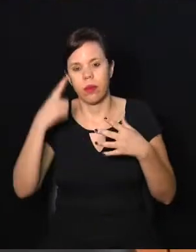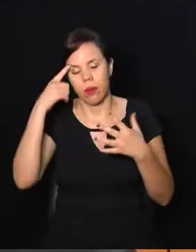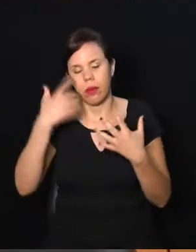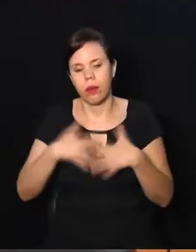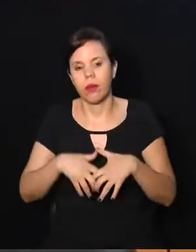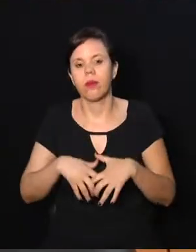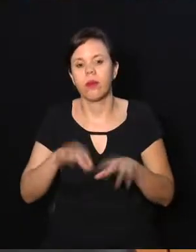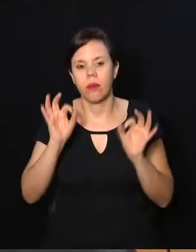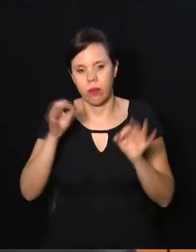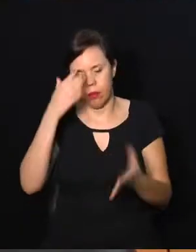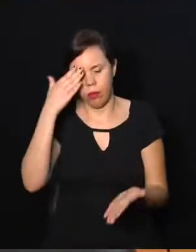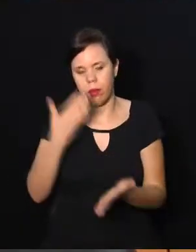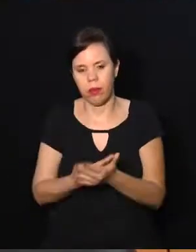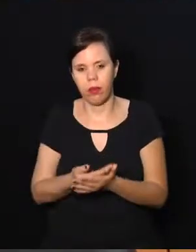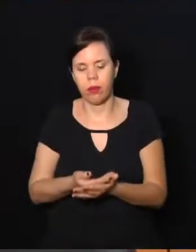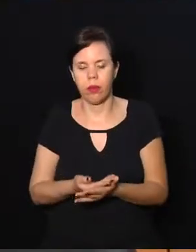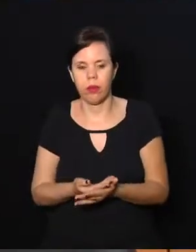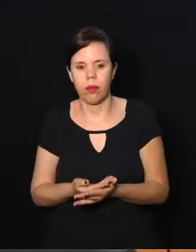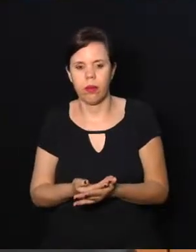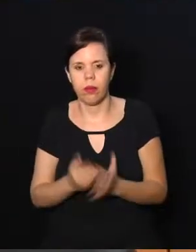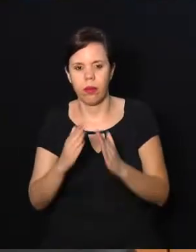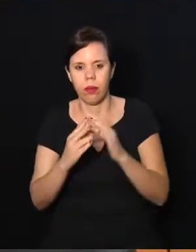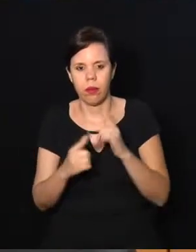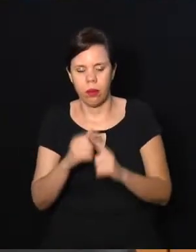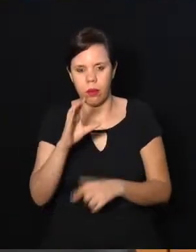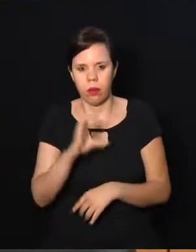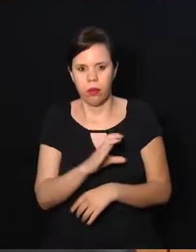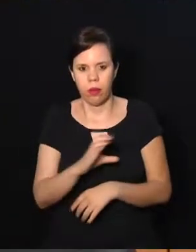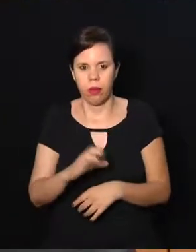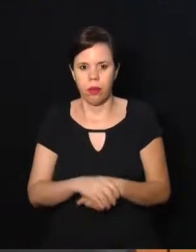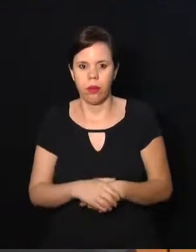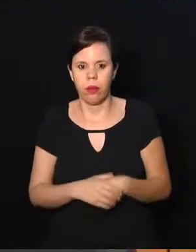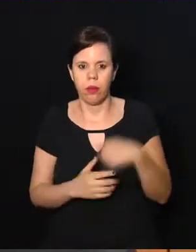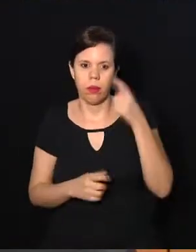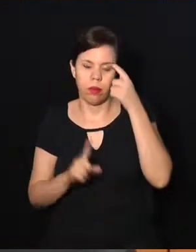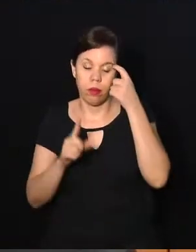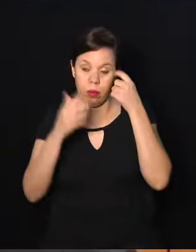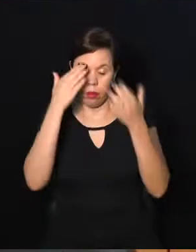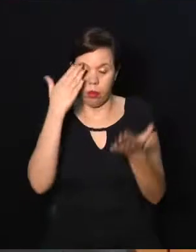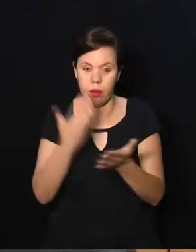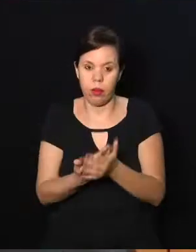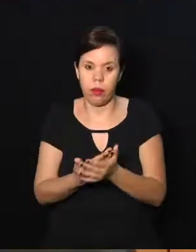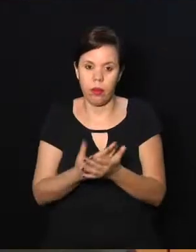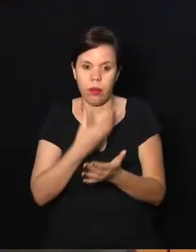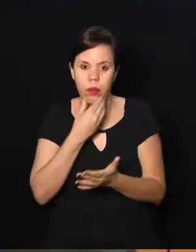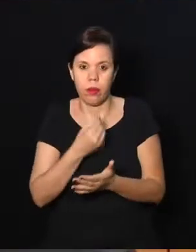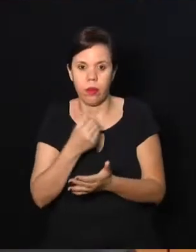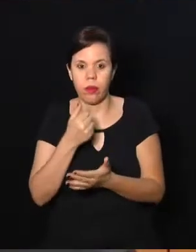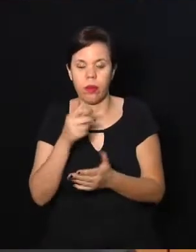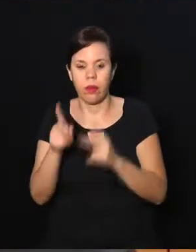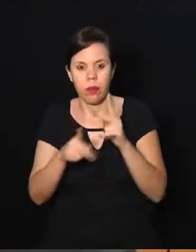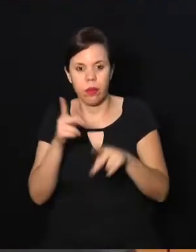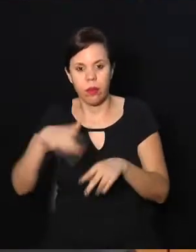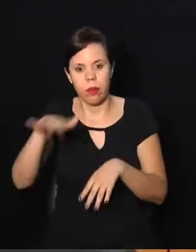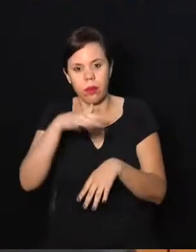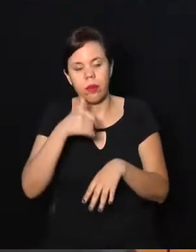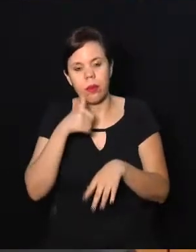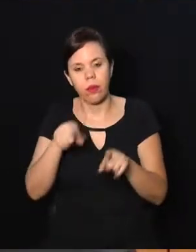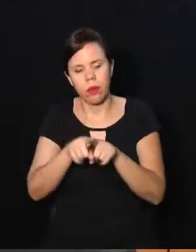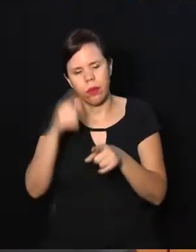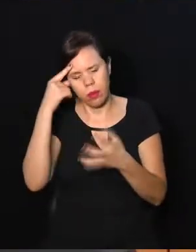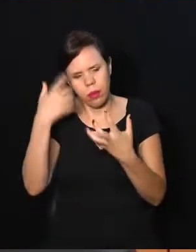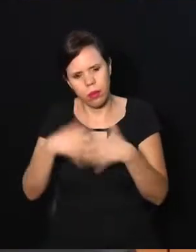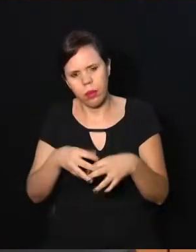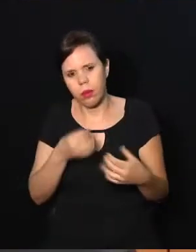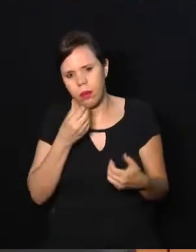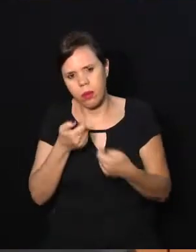toda a convicção. Então, a igreja, ela acredita que o homem é capaz de pensar o bem.